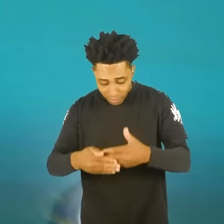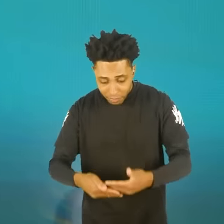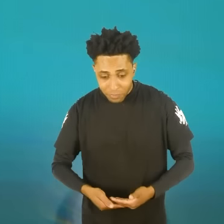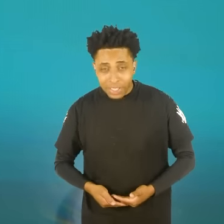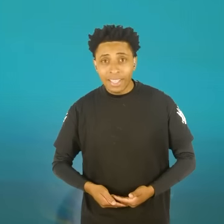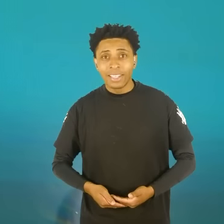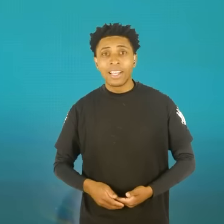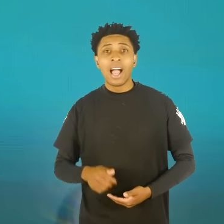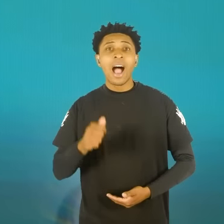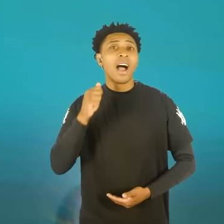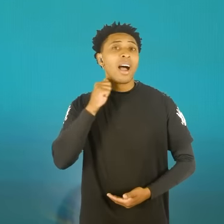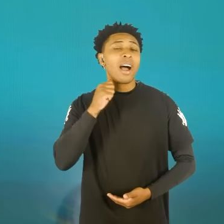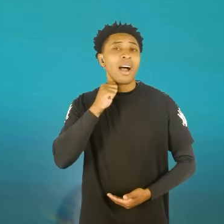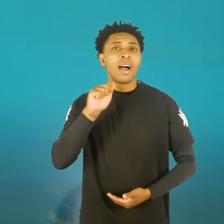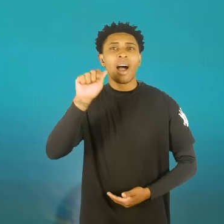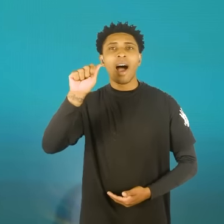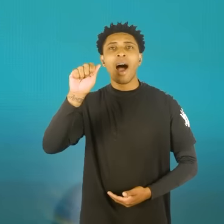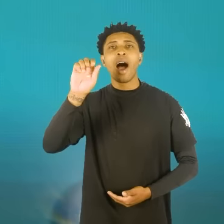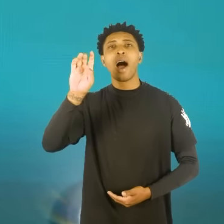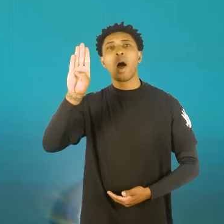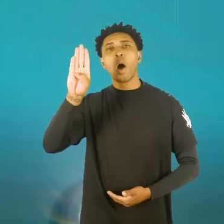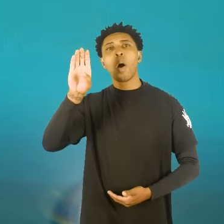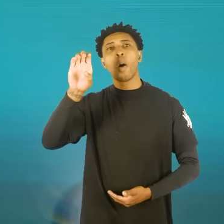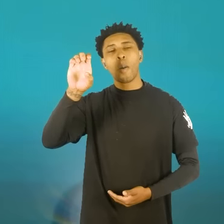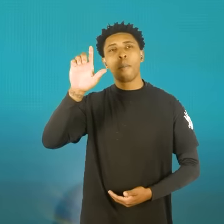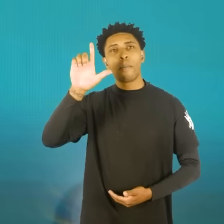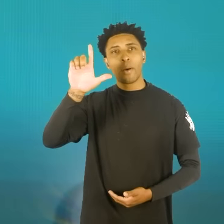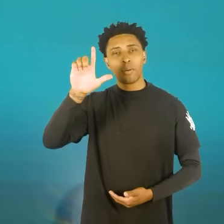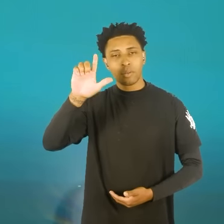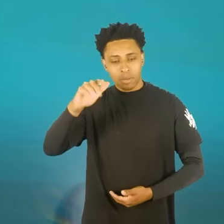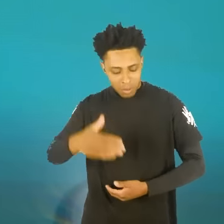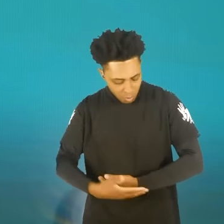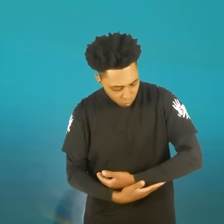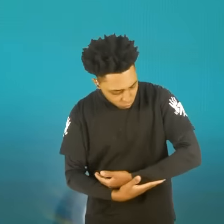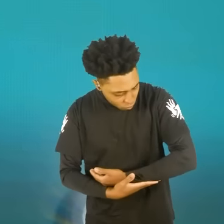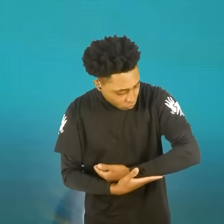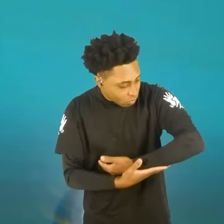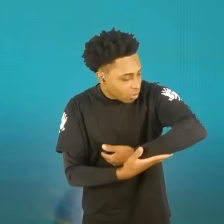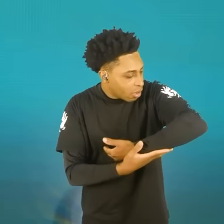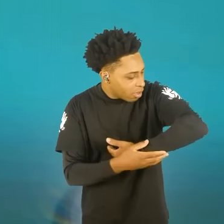ela pega Abel nos braços e ela não diz nada.